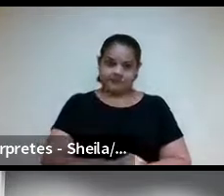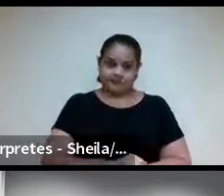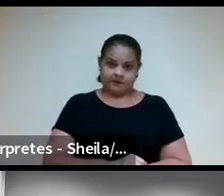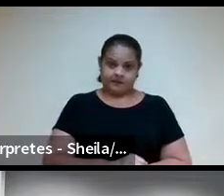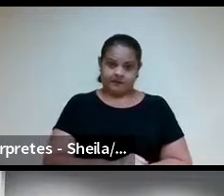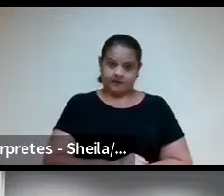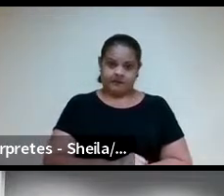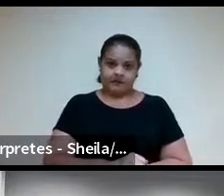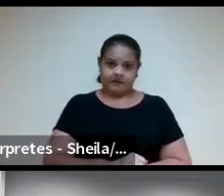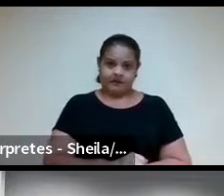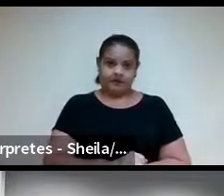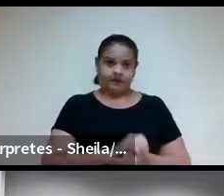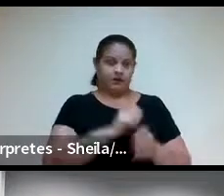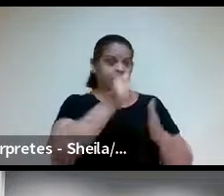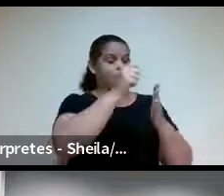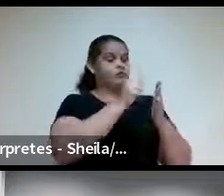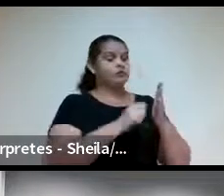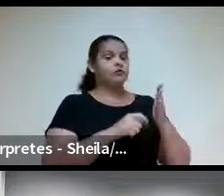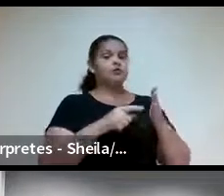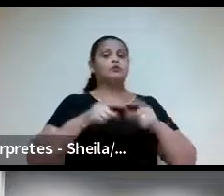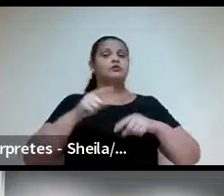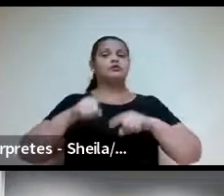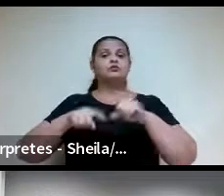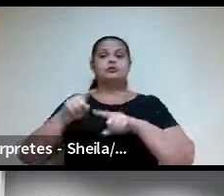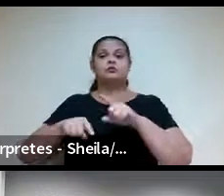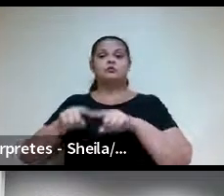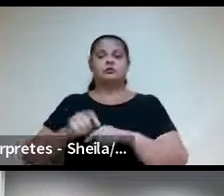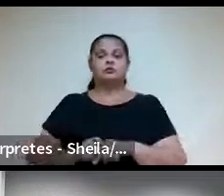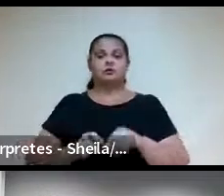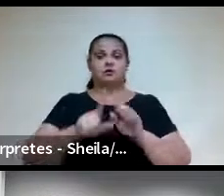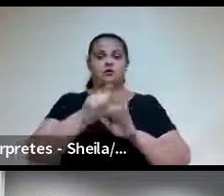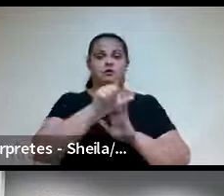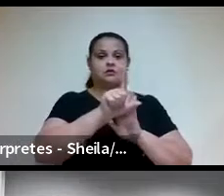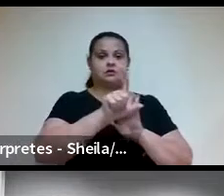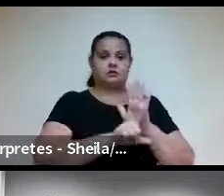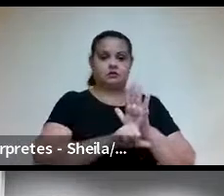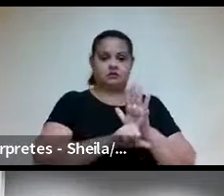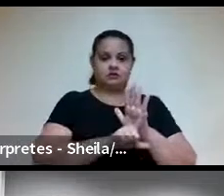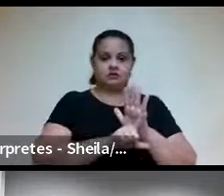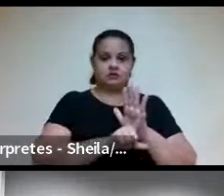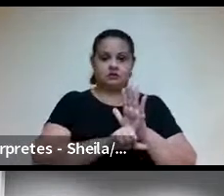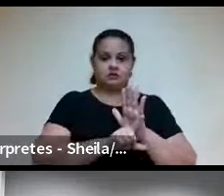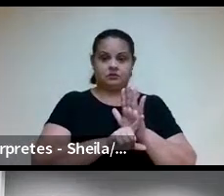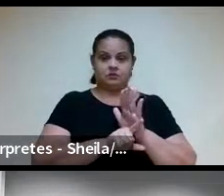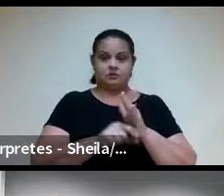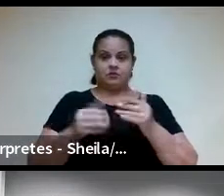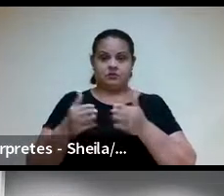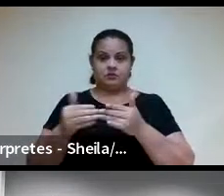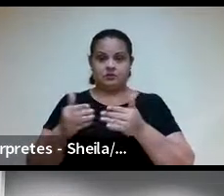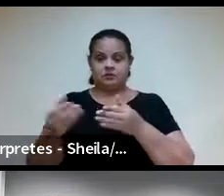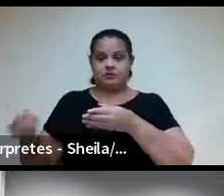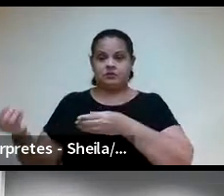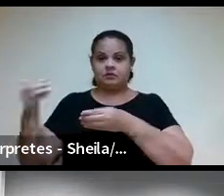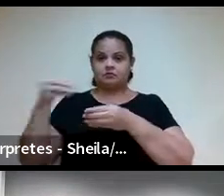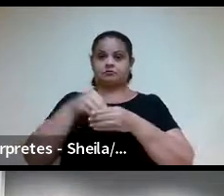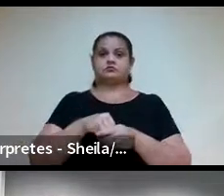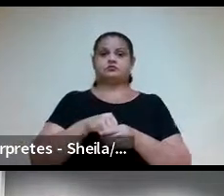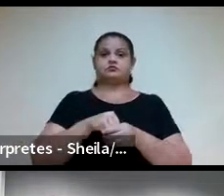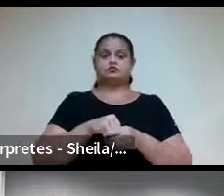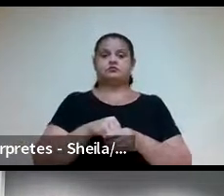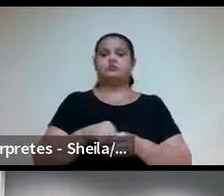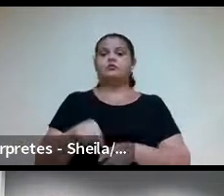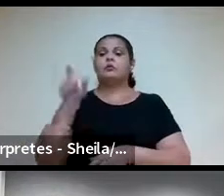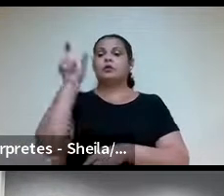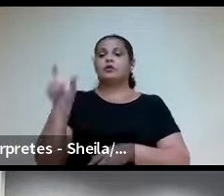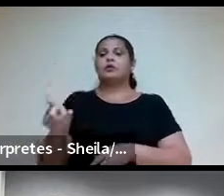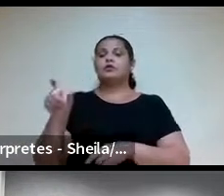Verifica-se que, em sede de contestação quanto às preliminares de legitimidade passiva e do pedido de ingresso da União na LIDE, a ré defende que ingressou